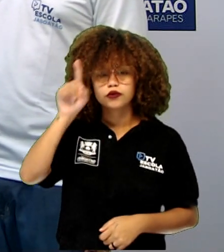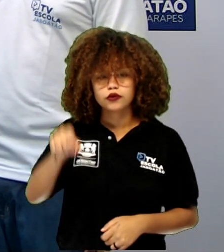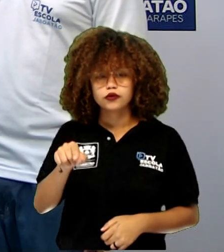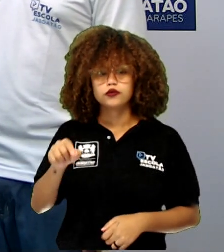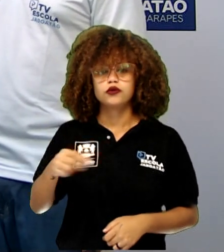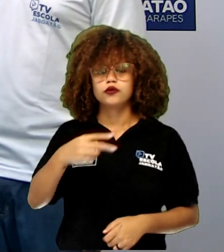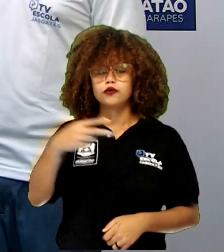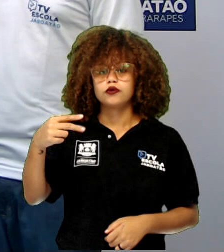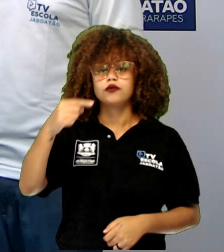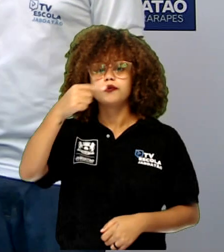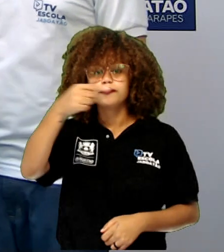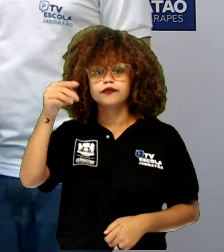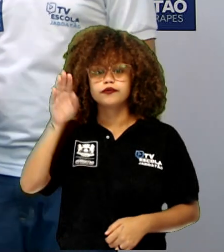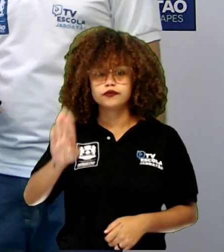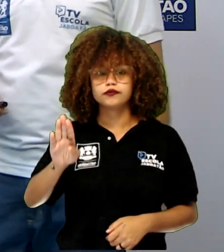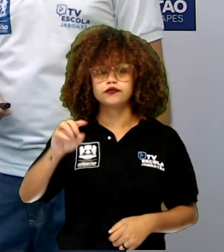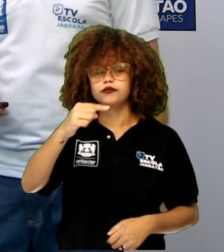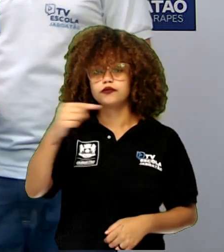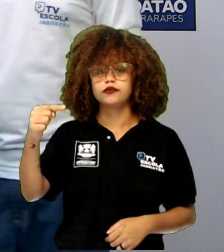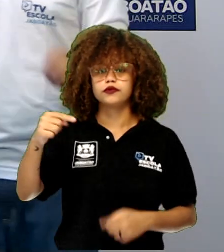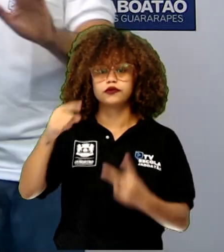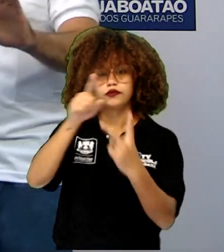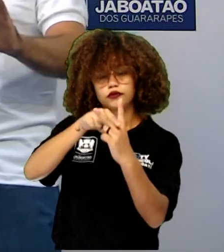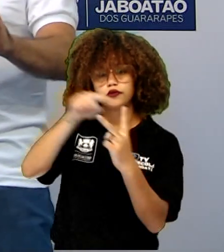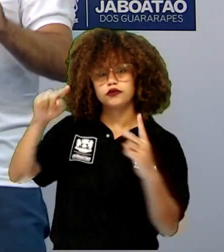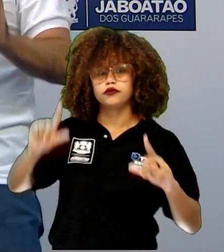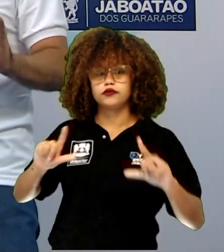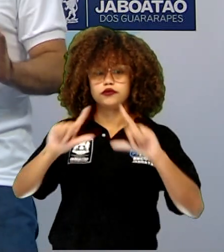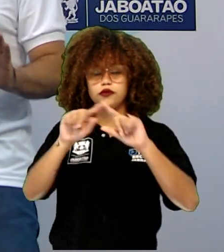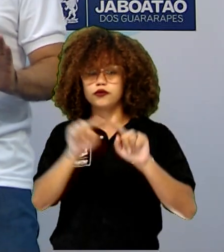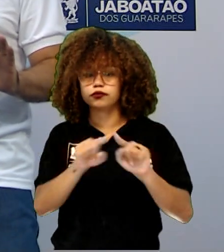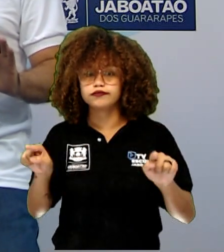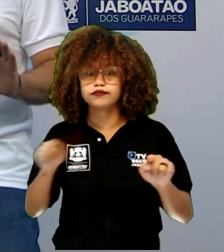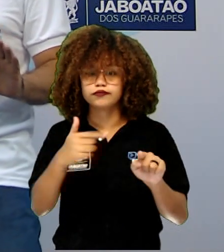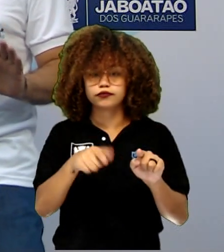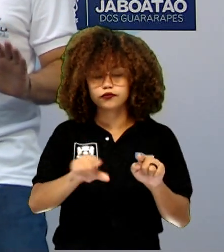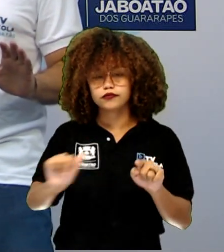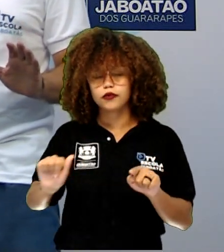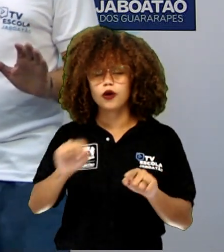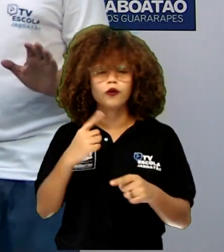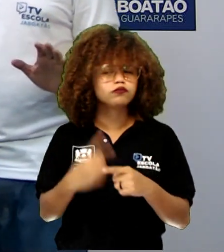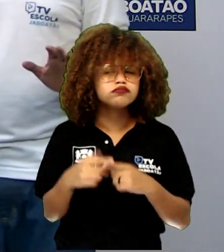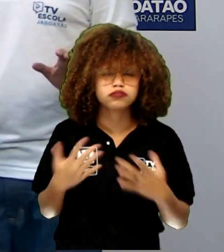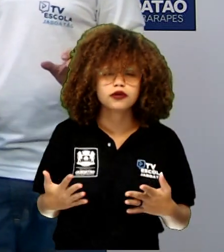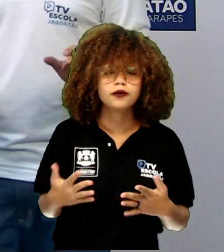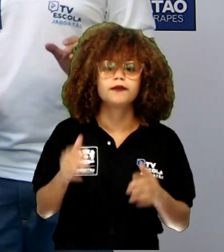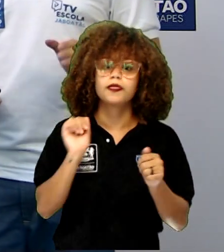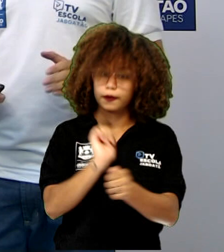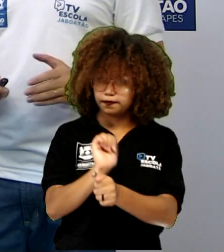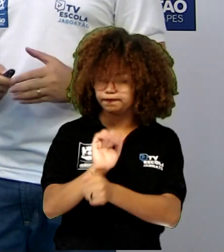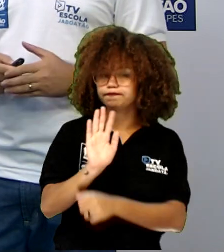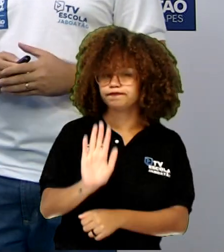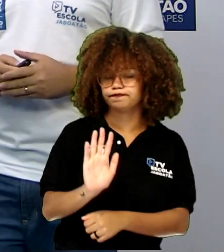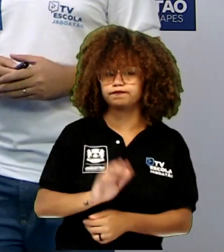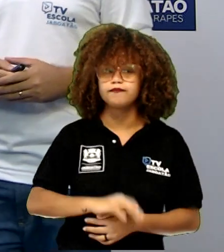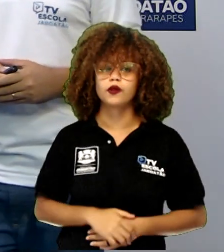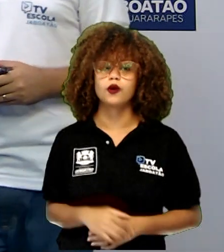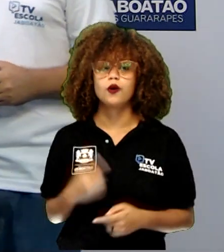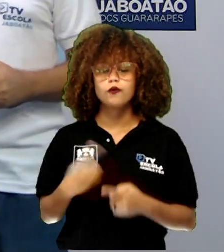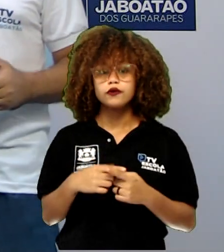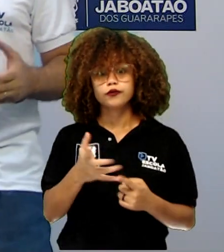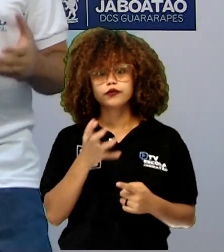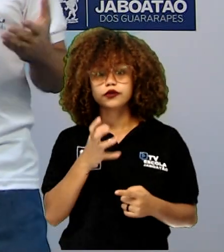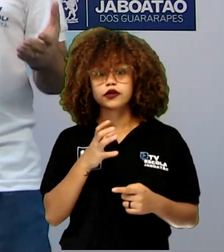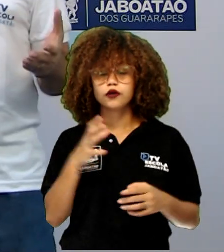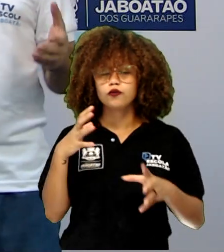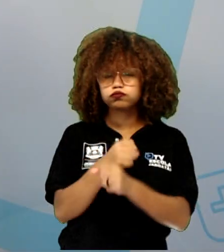- aí dedel tá sobre duas vezes valor de ar porque isso Aguarda só um momento porque eu quero calcular com